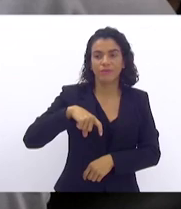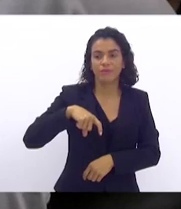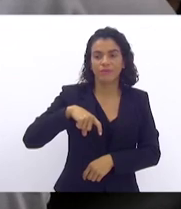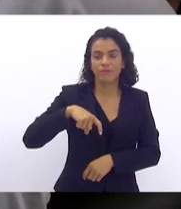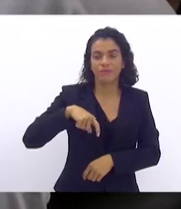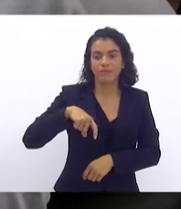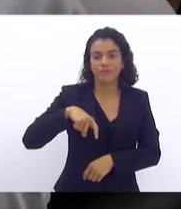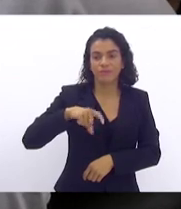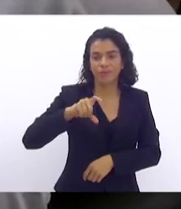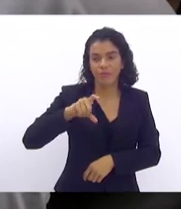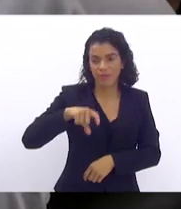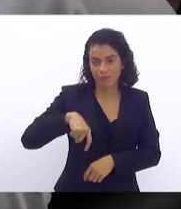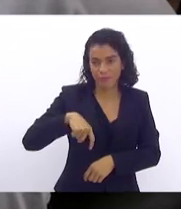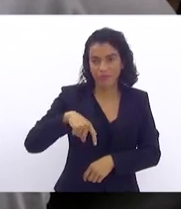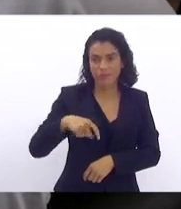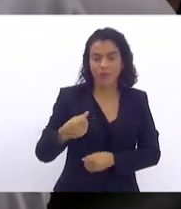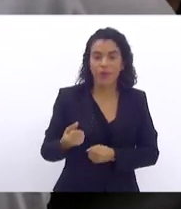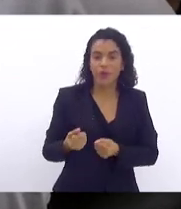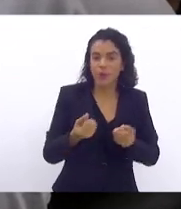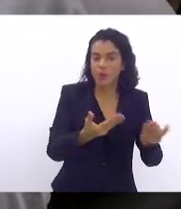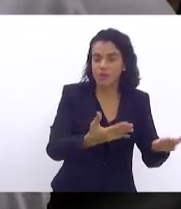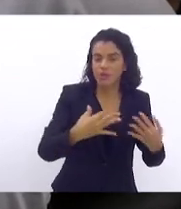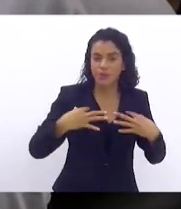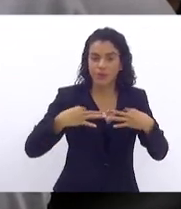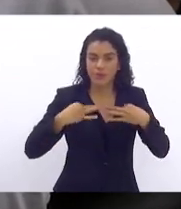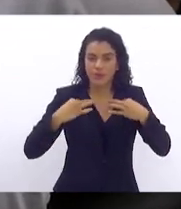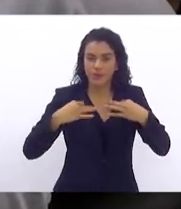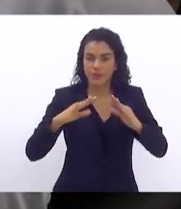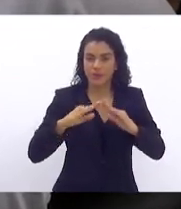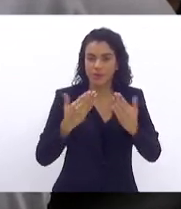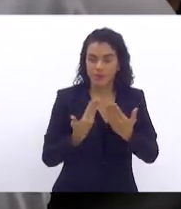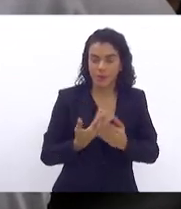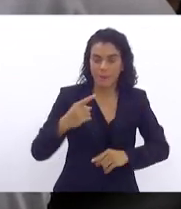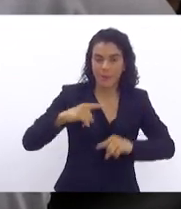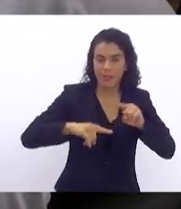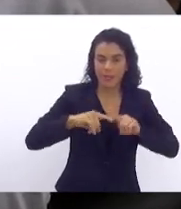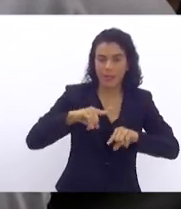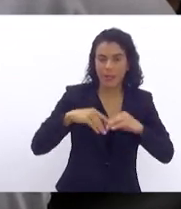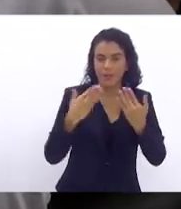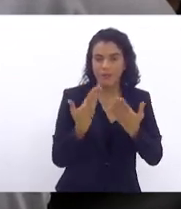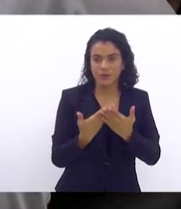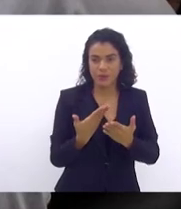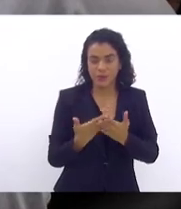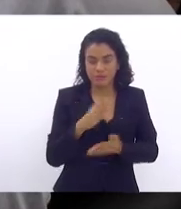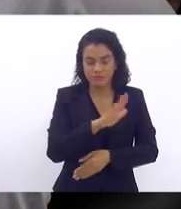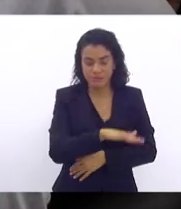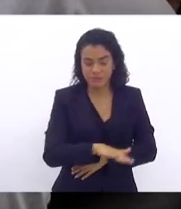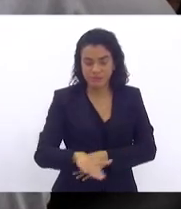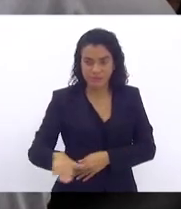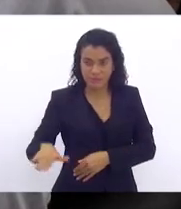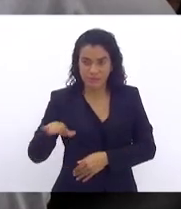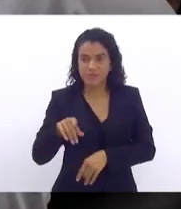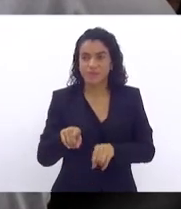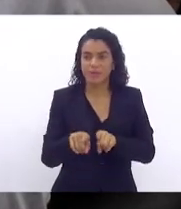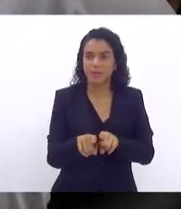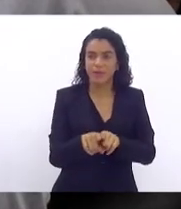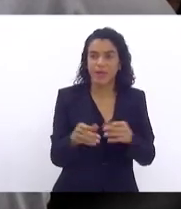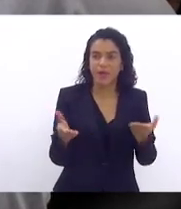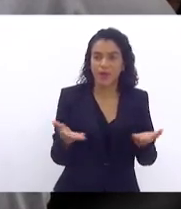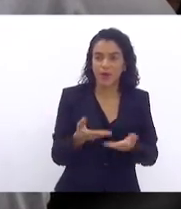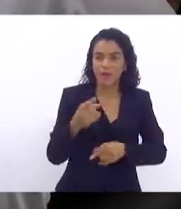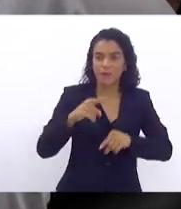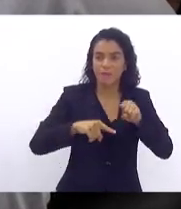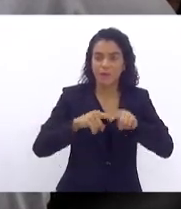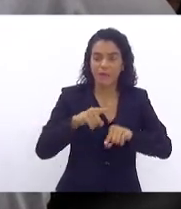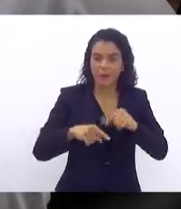à doação de uniformes escolares, de material escolar para as nossas crianças, e agora também de